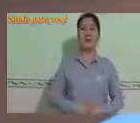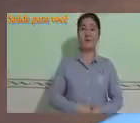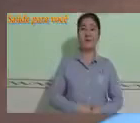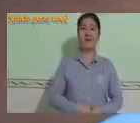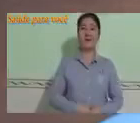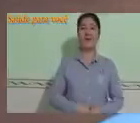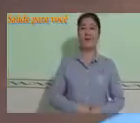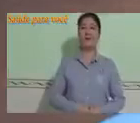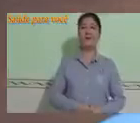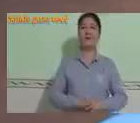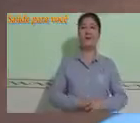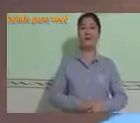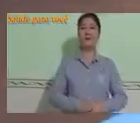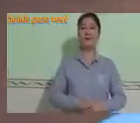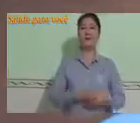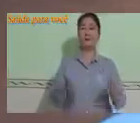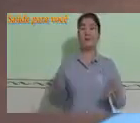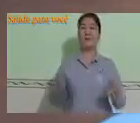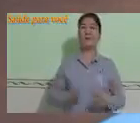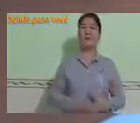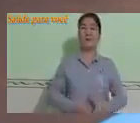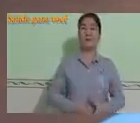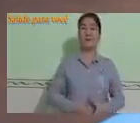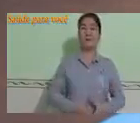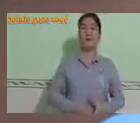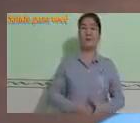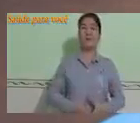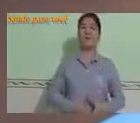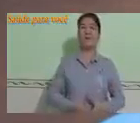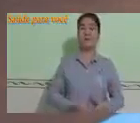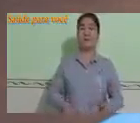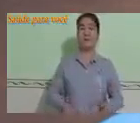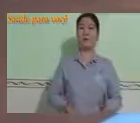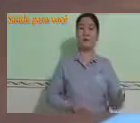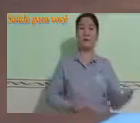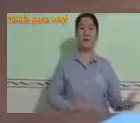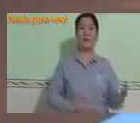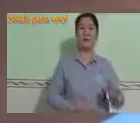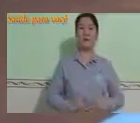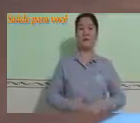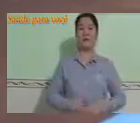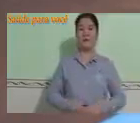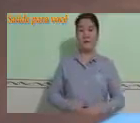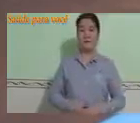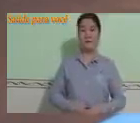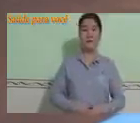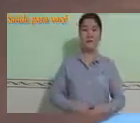TICAMPESSOASCOMVISATUSAUDA acento agudo VL está contraindicada pela maioria dos oftalmologistas,